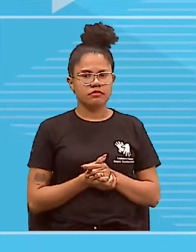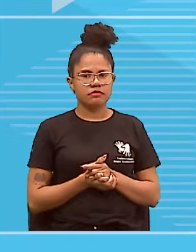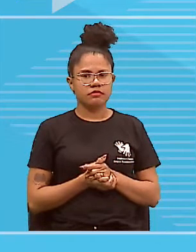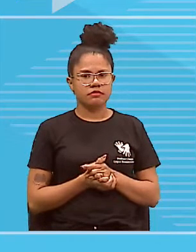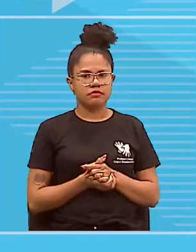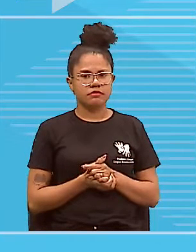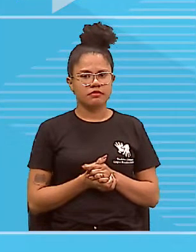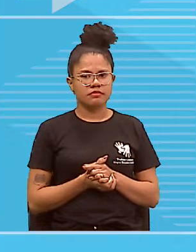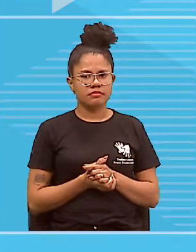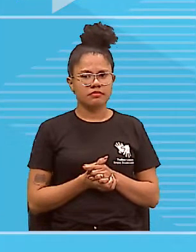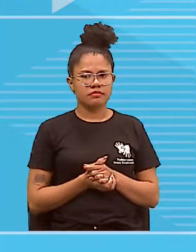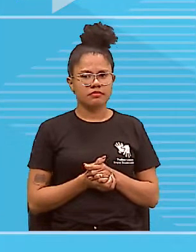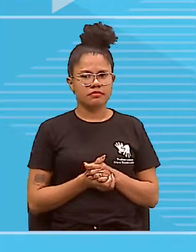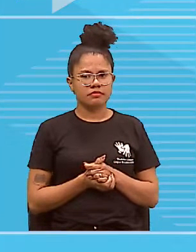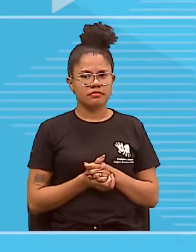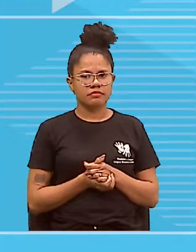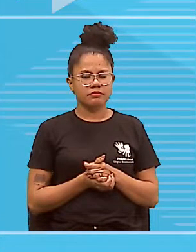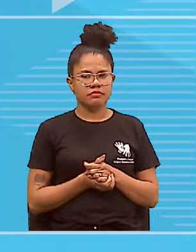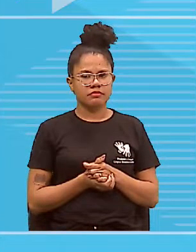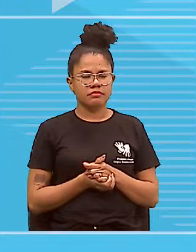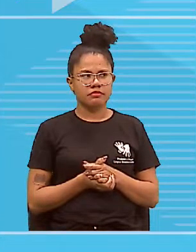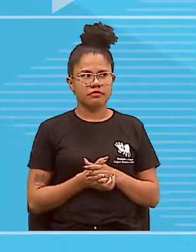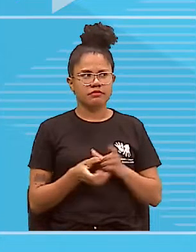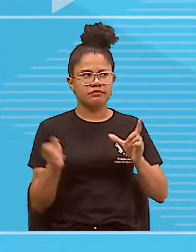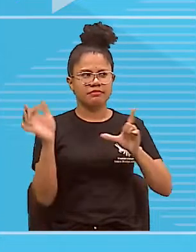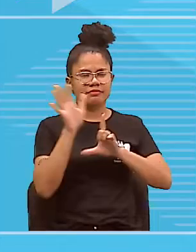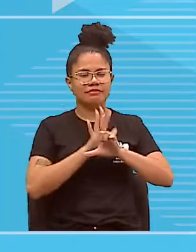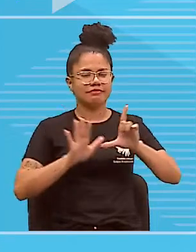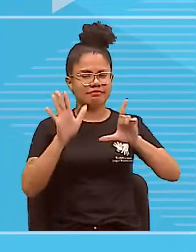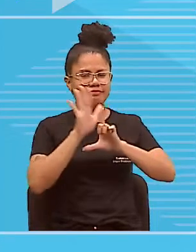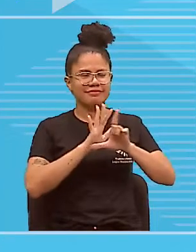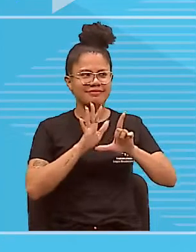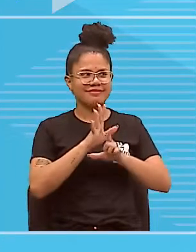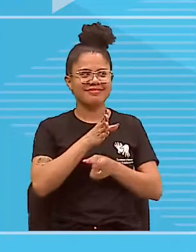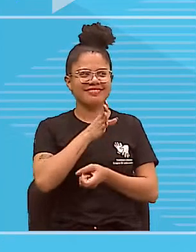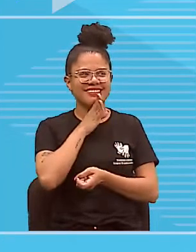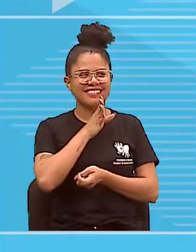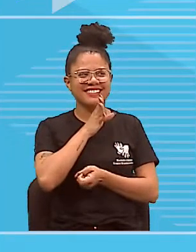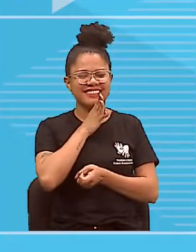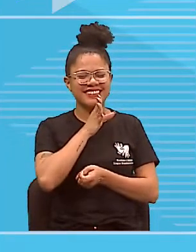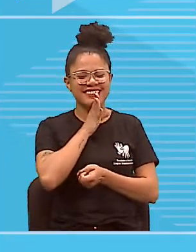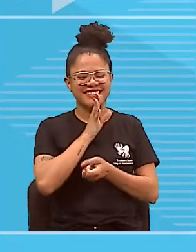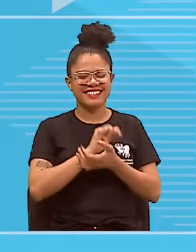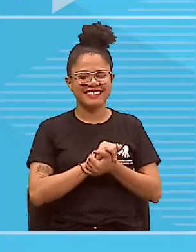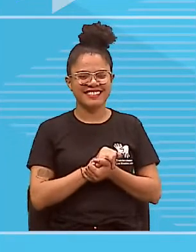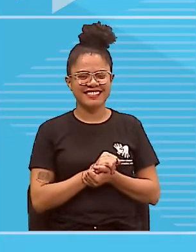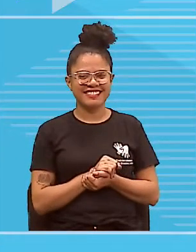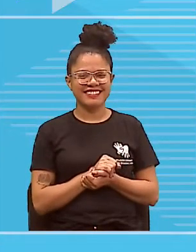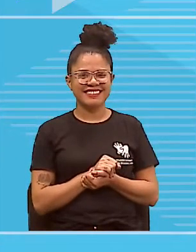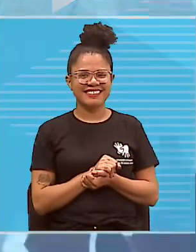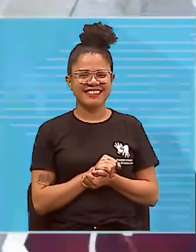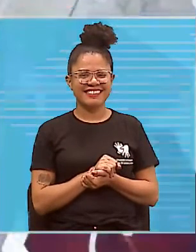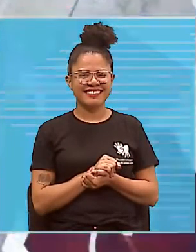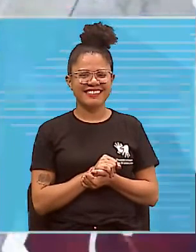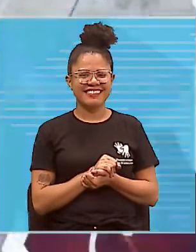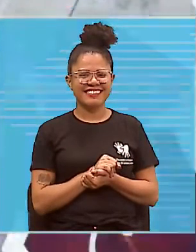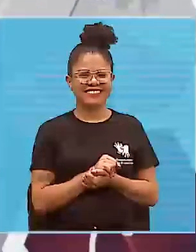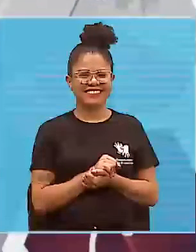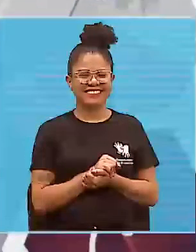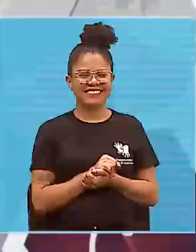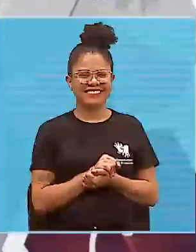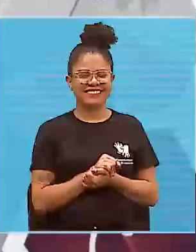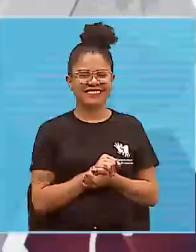eu queria aquela imagemzinha parecida com o a capa do Pink